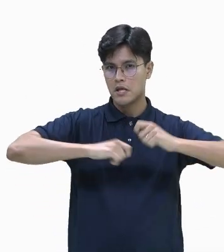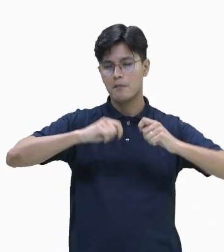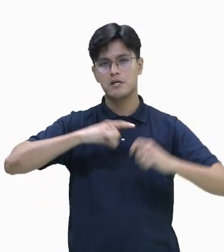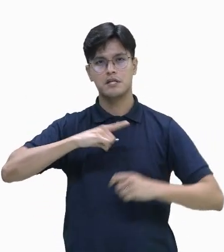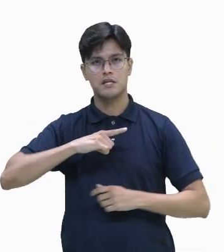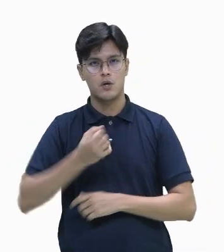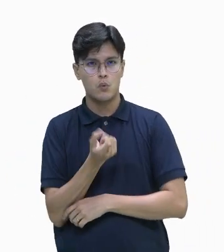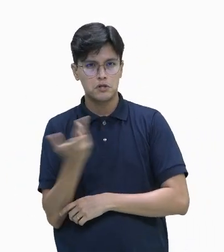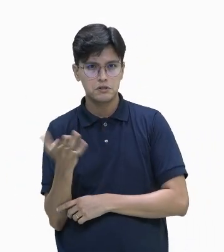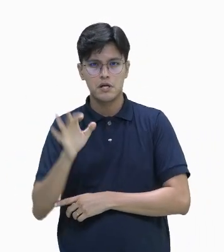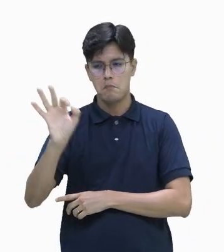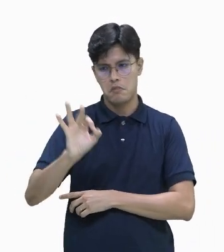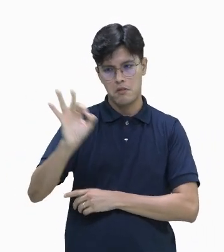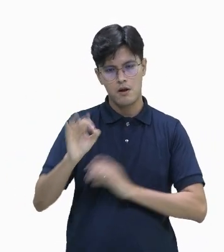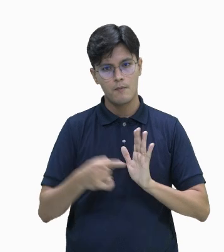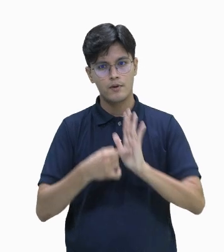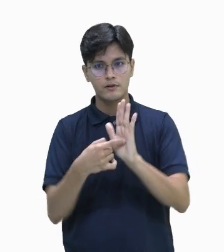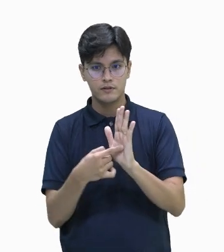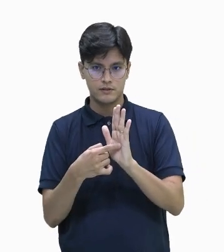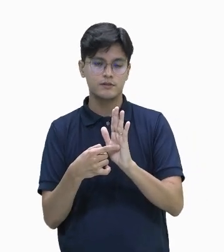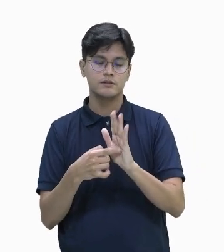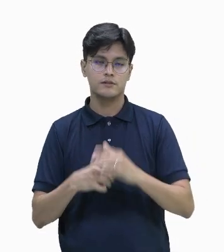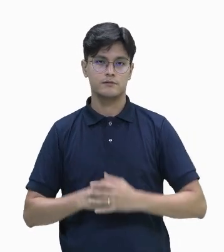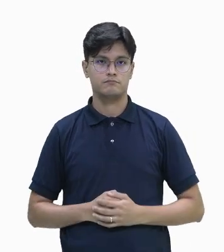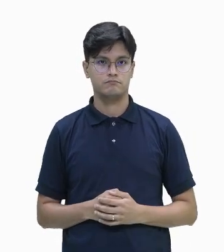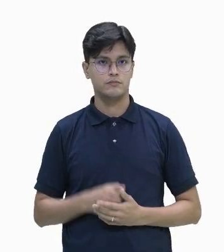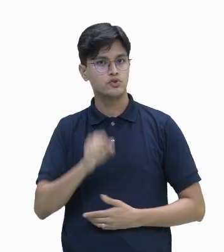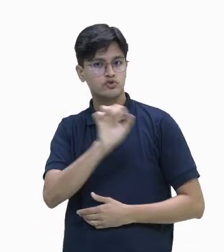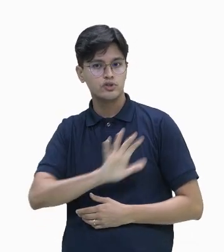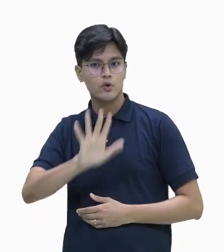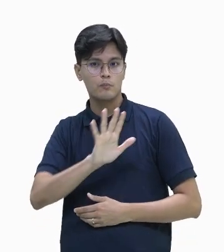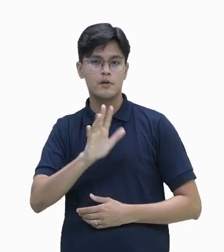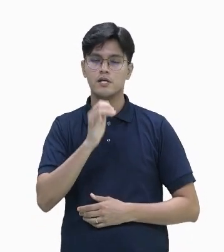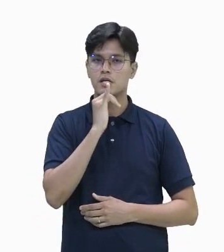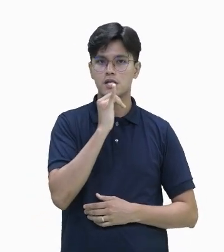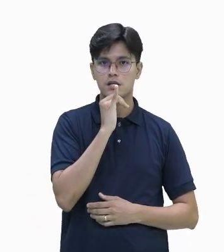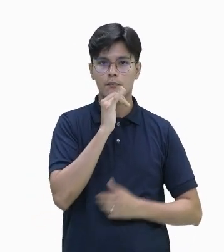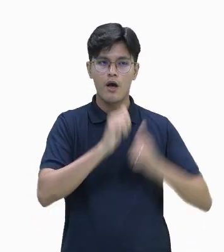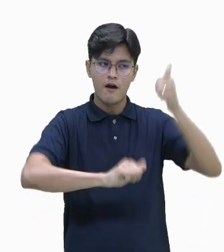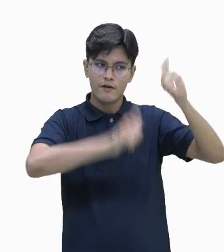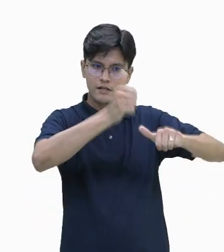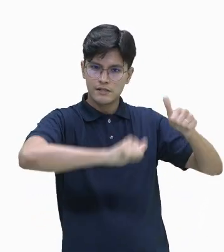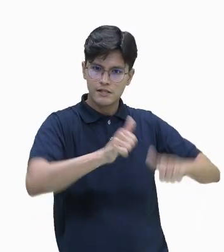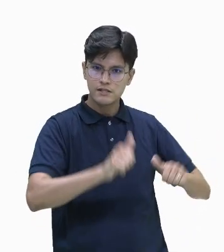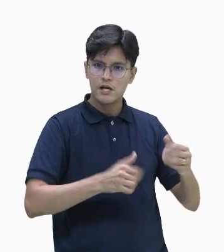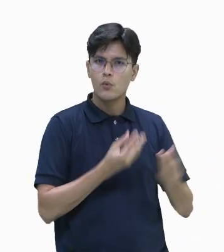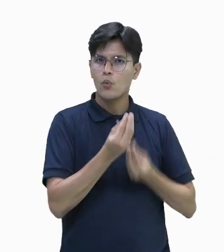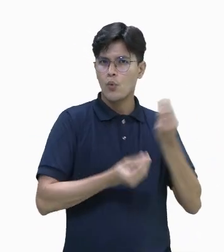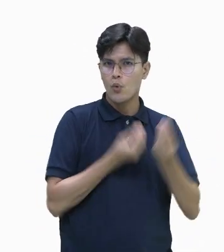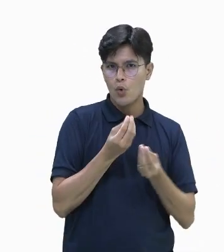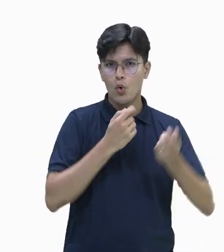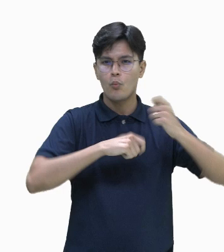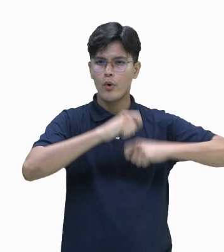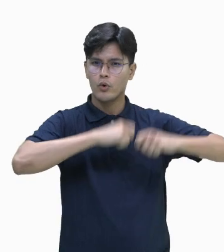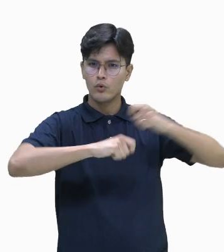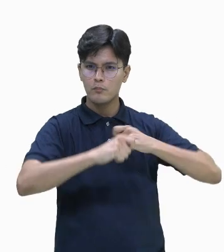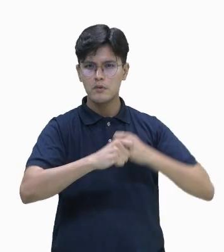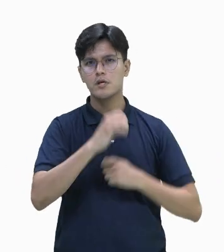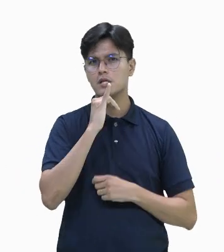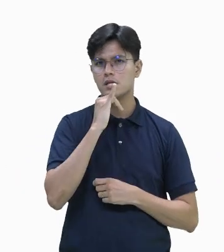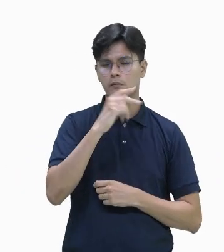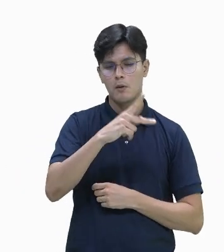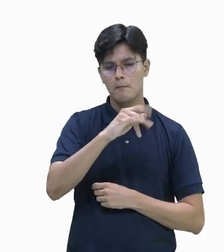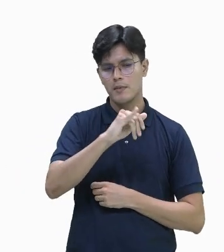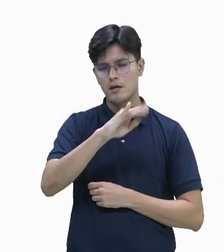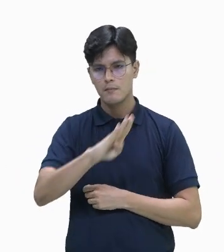é? É neles que se baseia frequentemente a avaliação do desempenho da economia, por exemplo, o crescimento do PIB, a